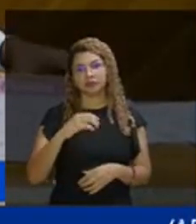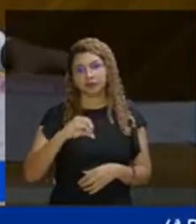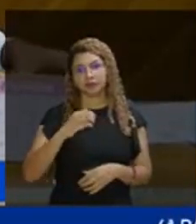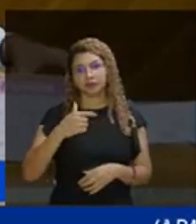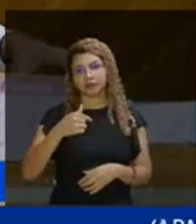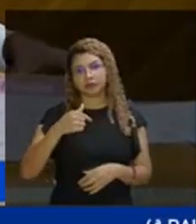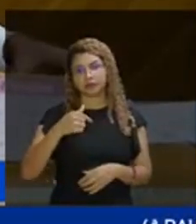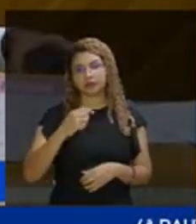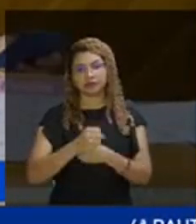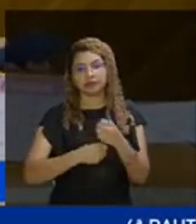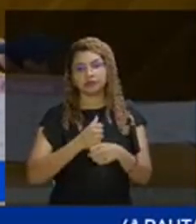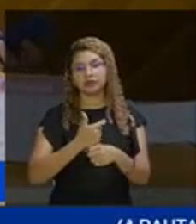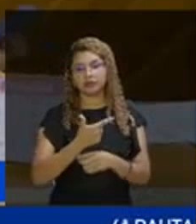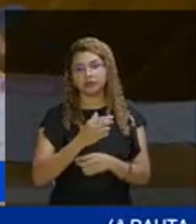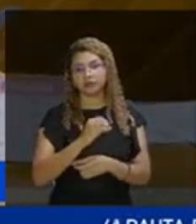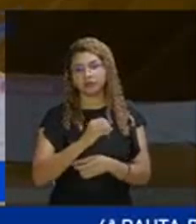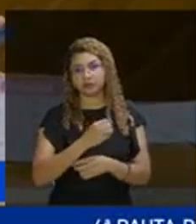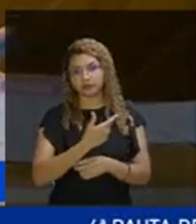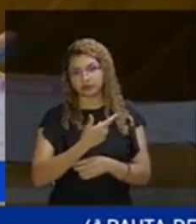0697-2024,